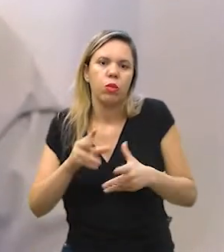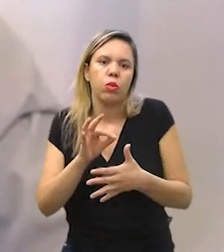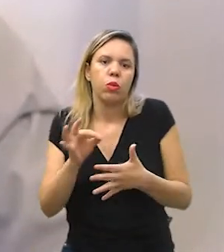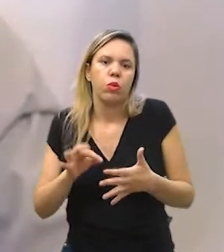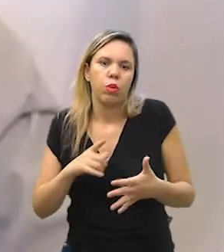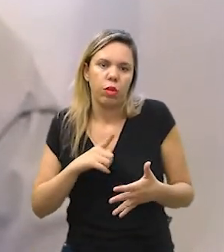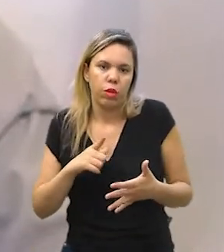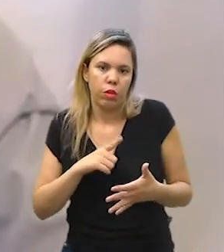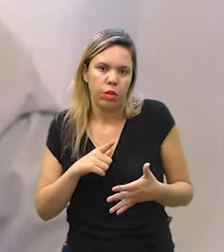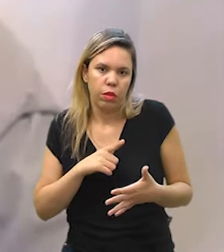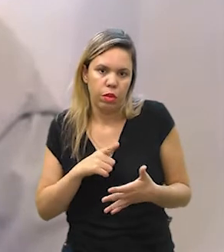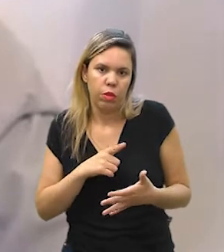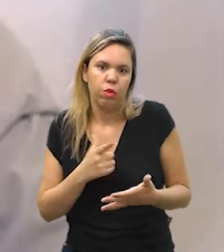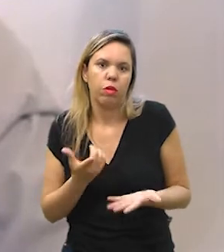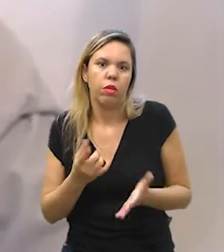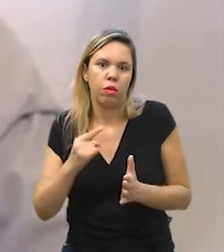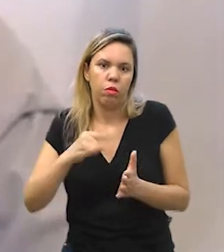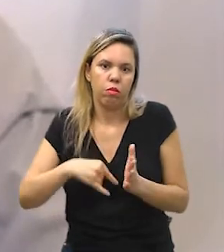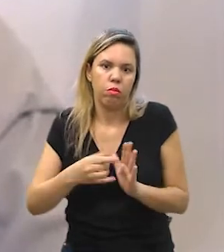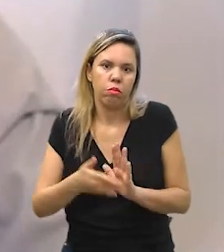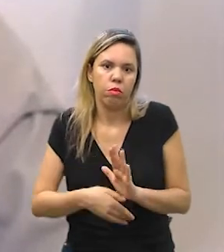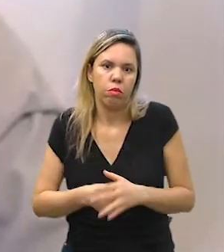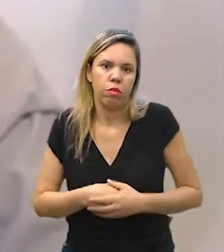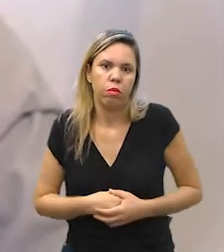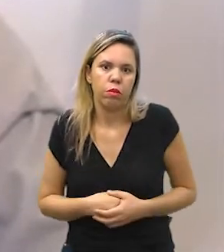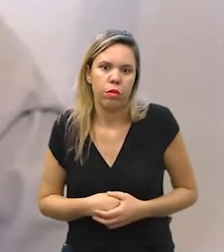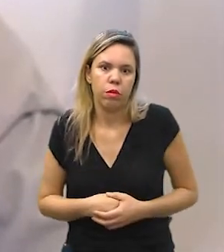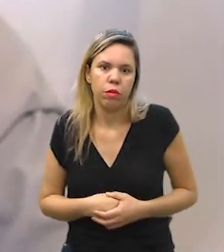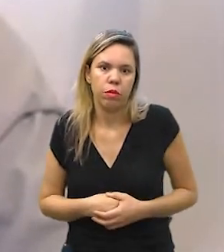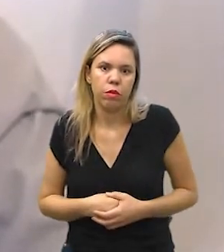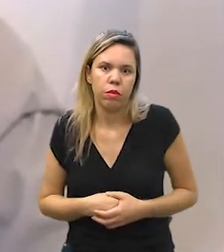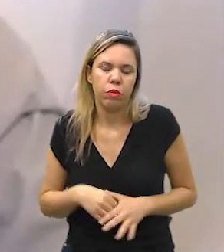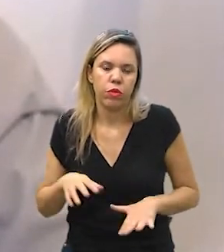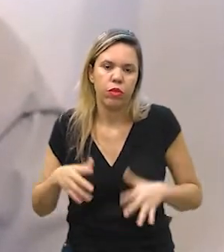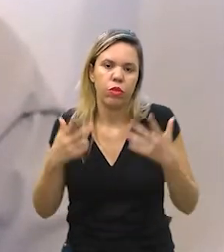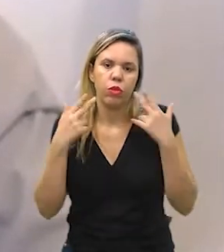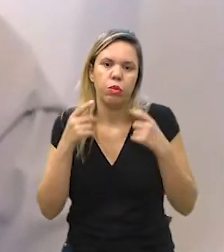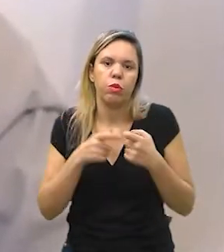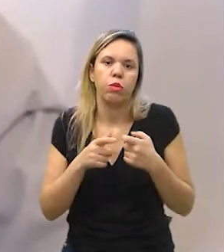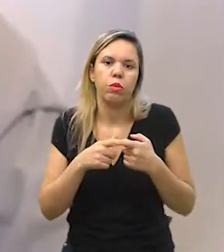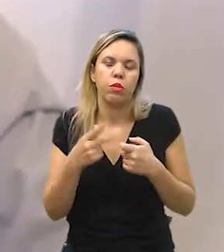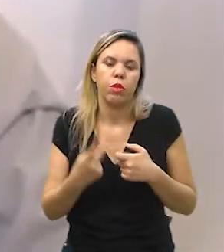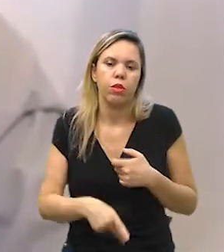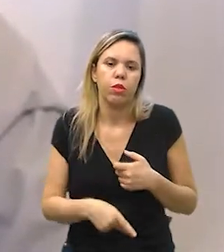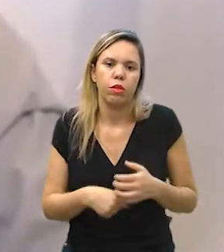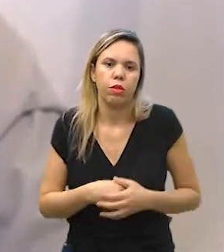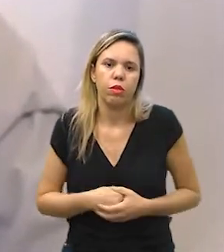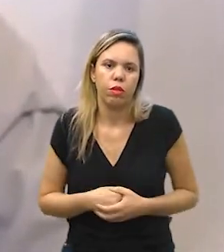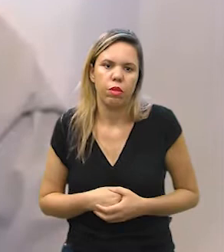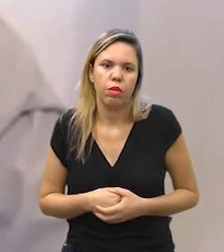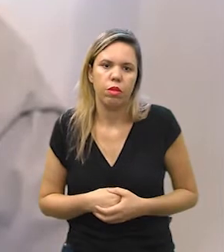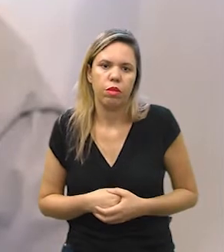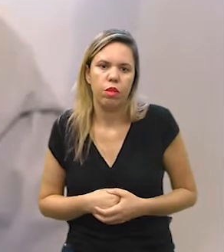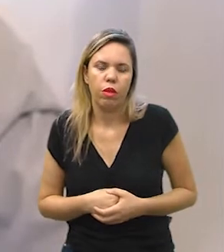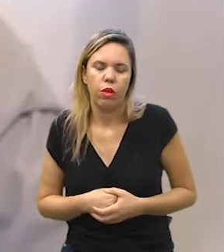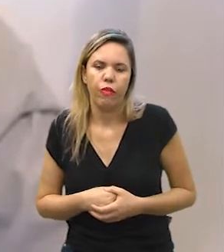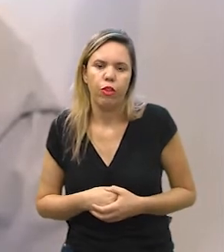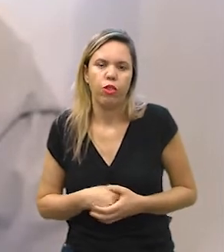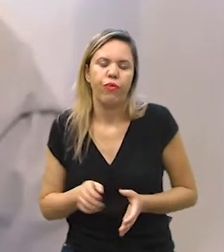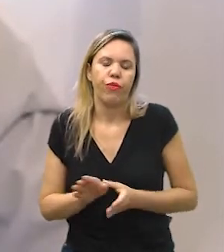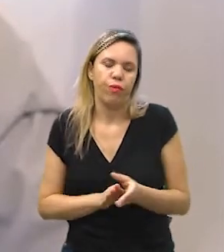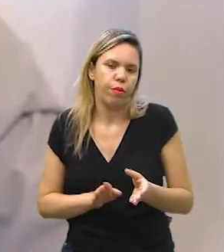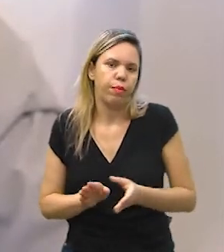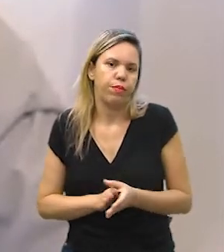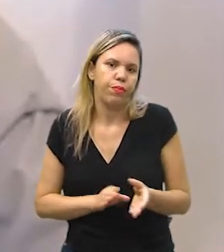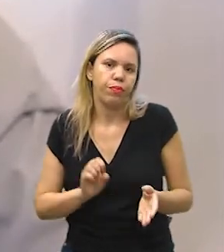deve ter orientação, deve ter um diagnóstico, tá? Normalmente feito por um médico, e através desse diagnóstico você vai